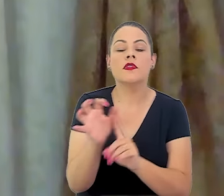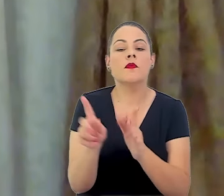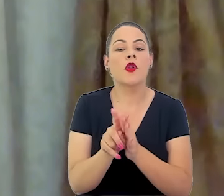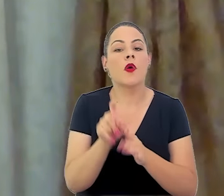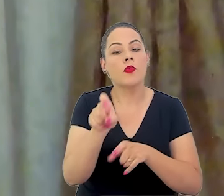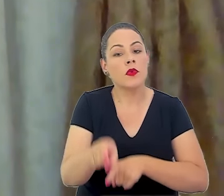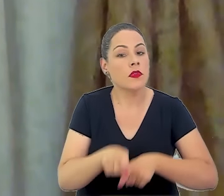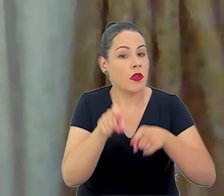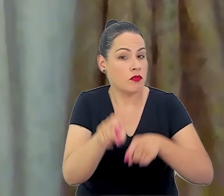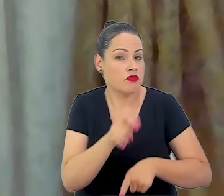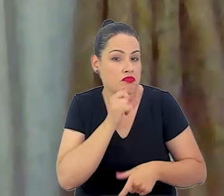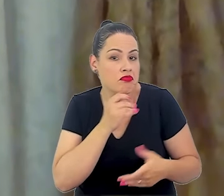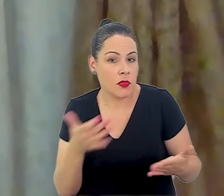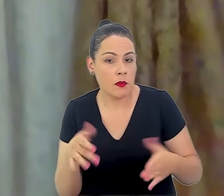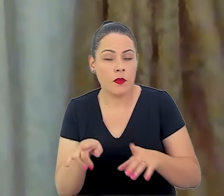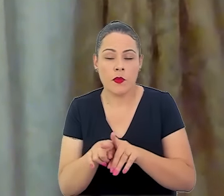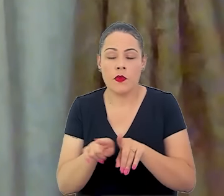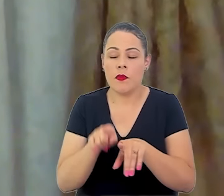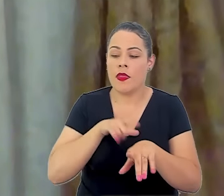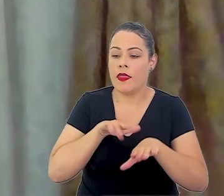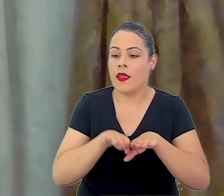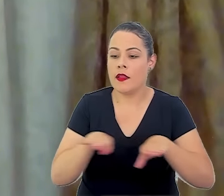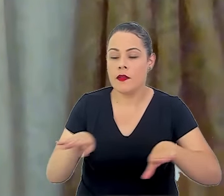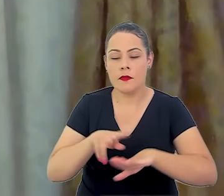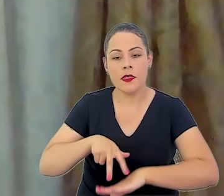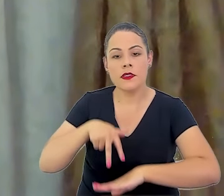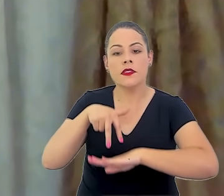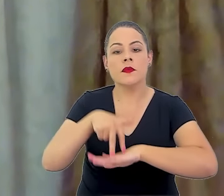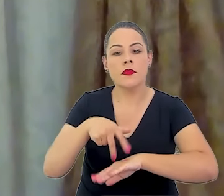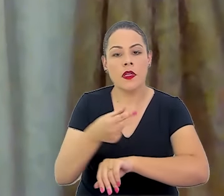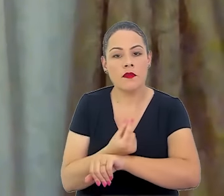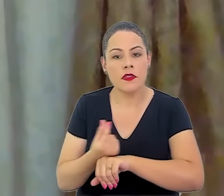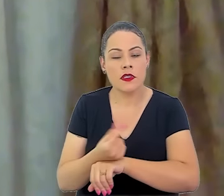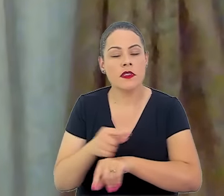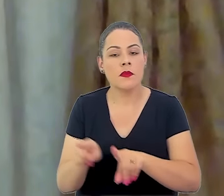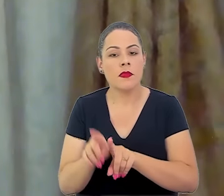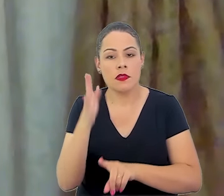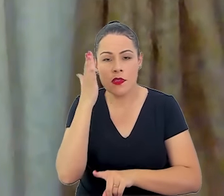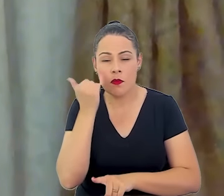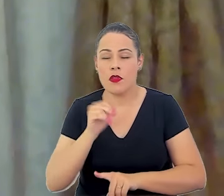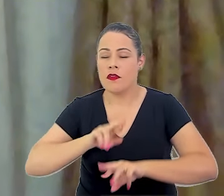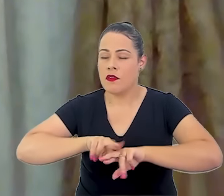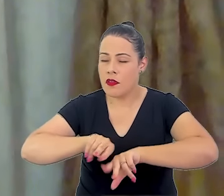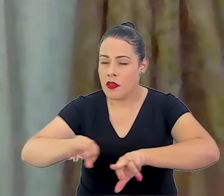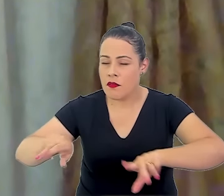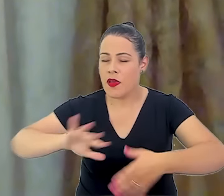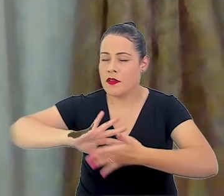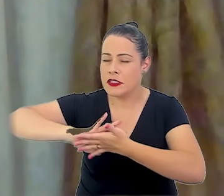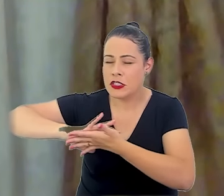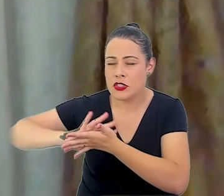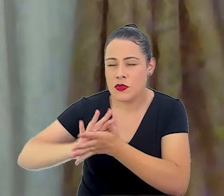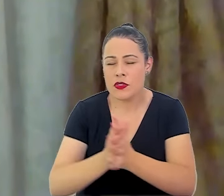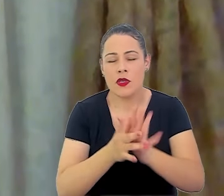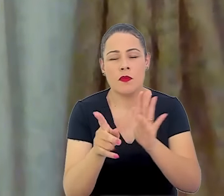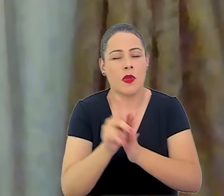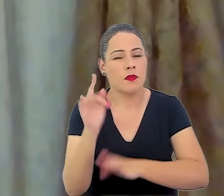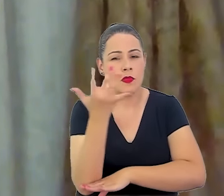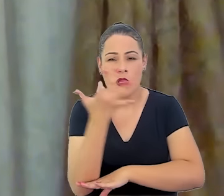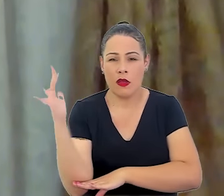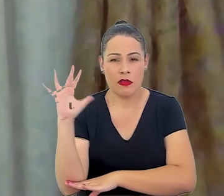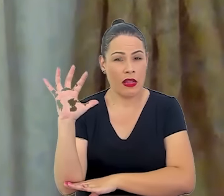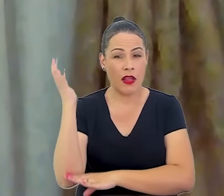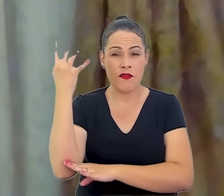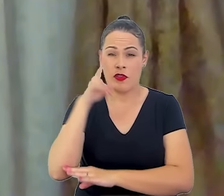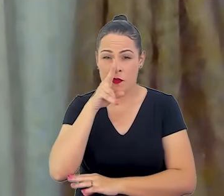exemplo, e tem efeito sobre a estabilidade financeira pelos efeitos devastadores de eventos climáticos